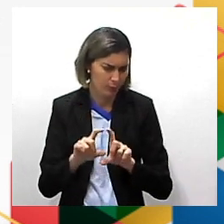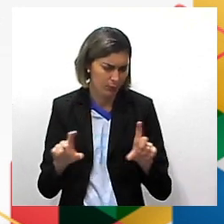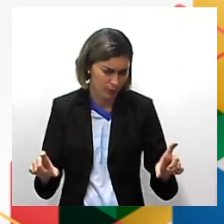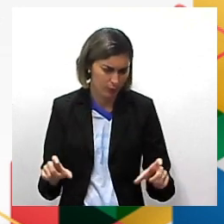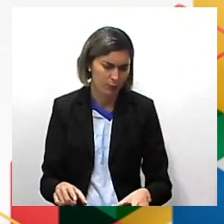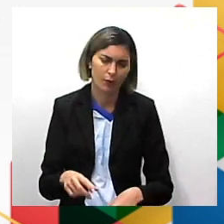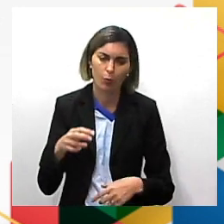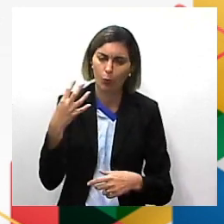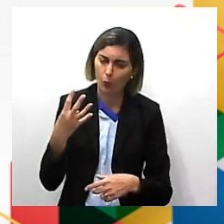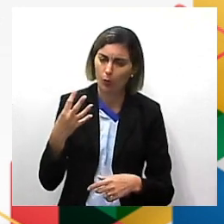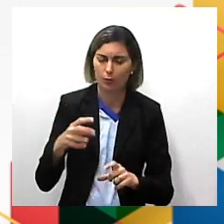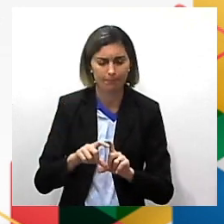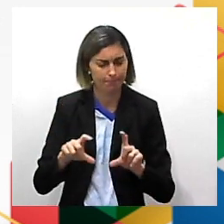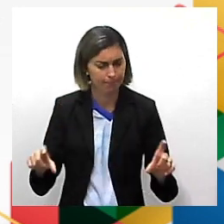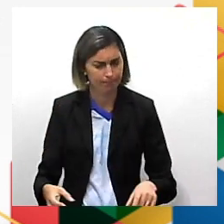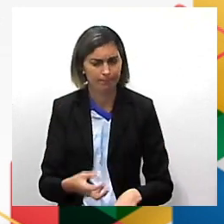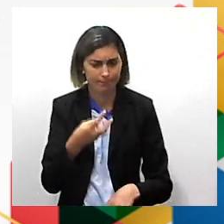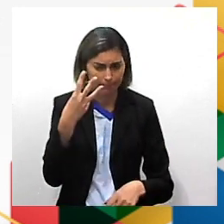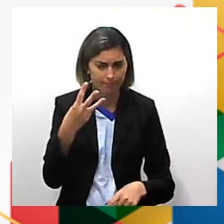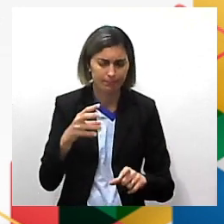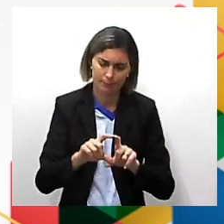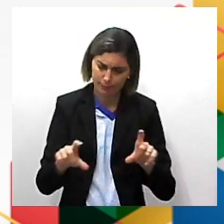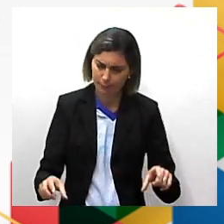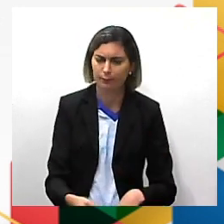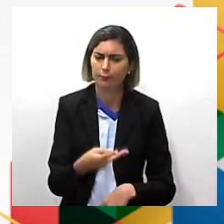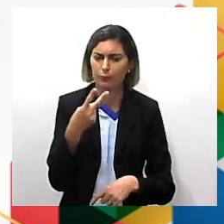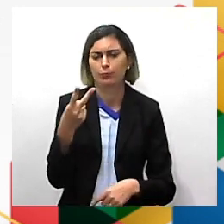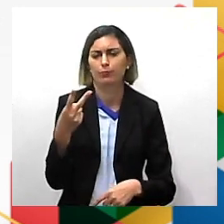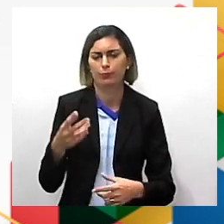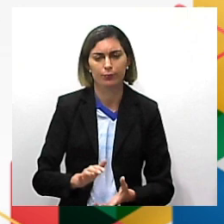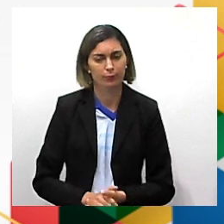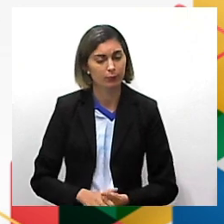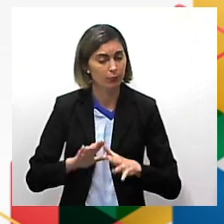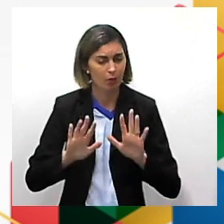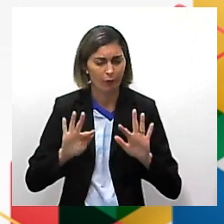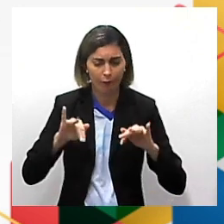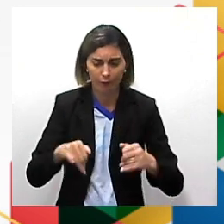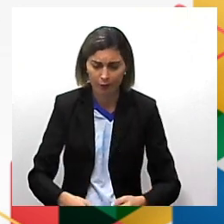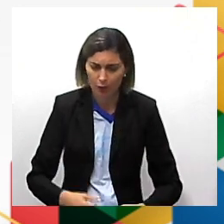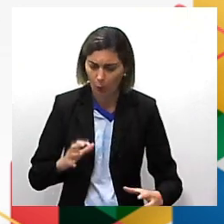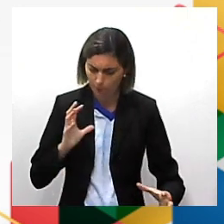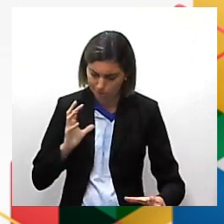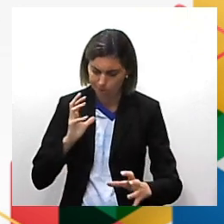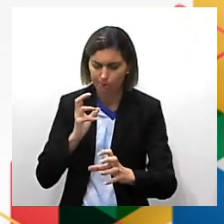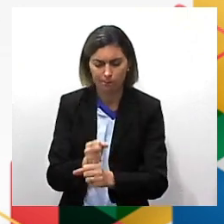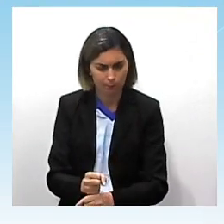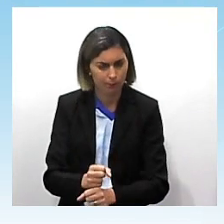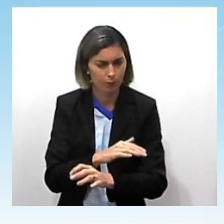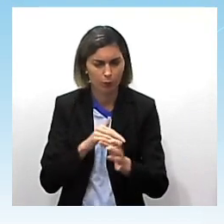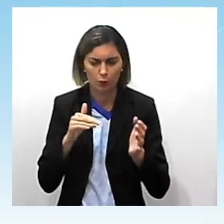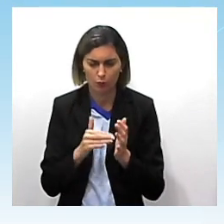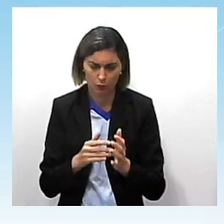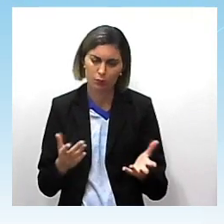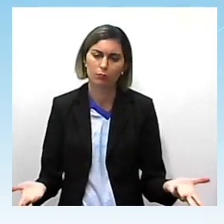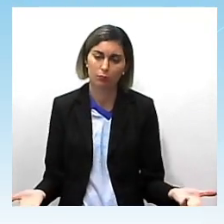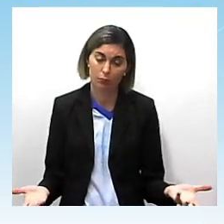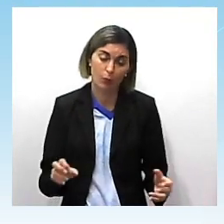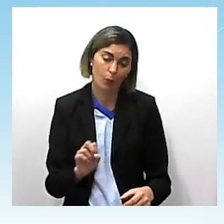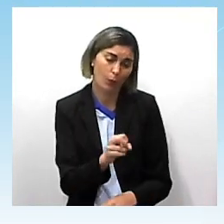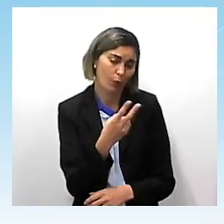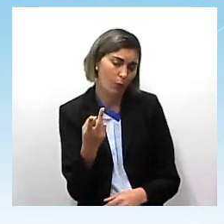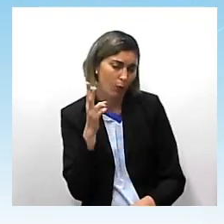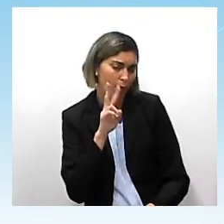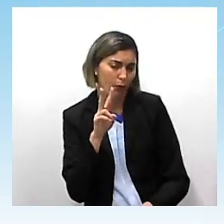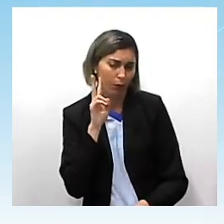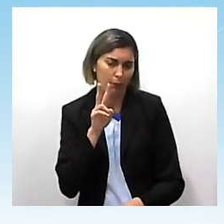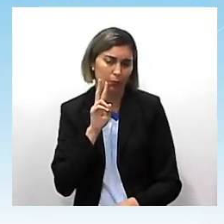termo da posição 4, da posição 3 e da posição 2. E no final, somar todos os termos. Ou então,